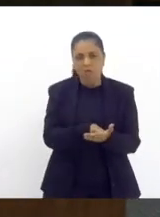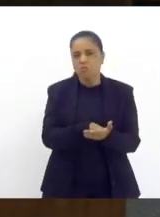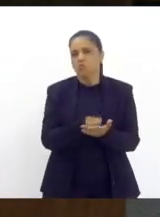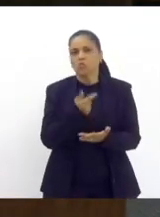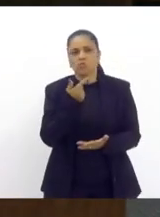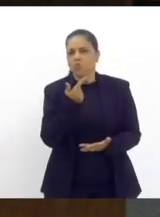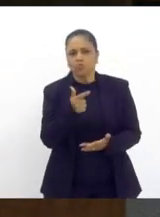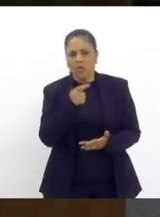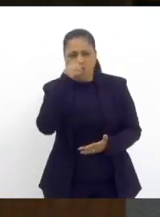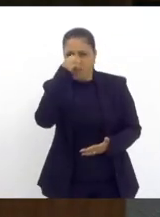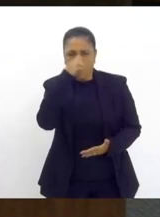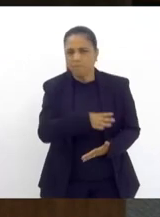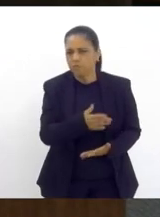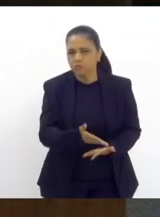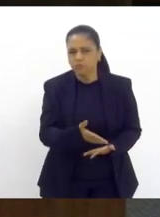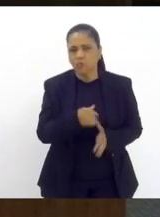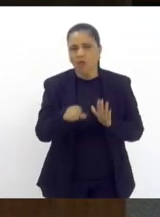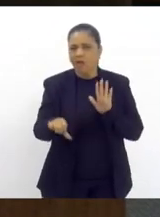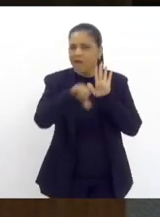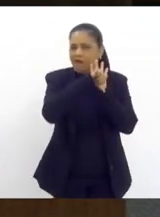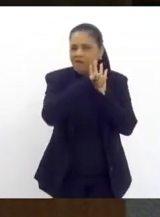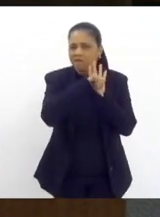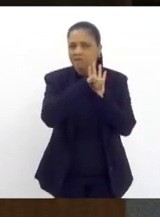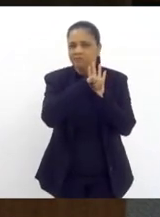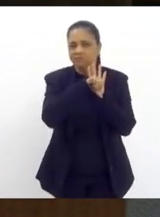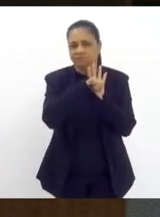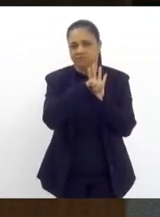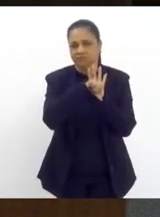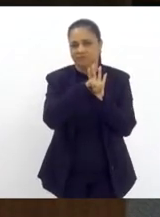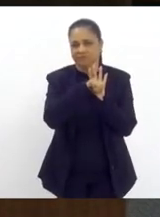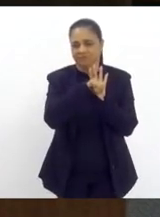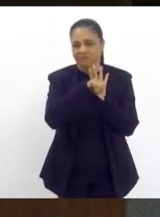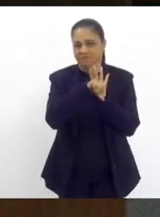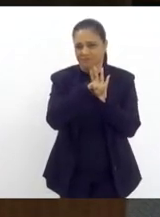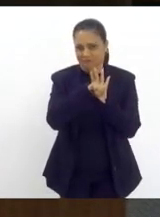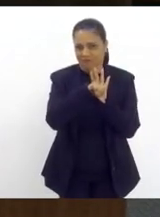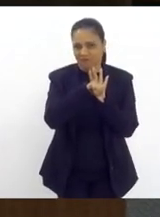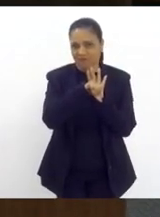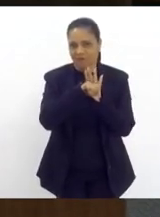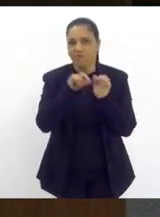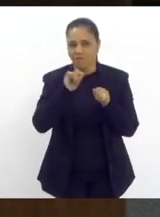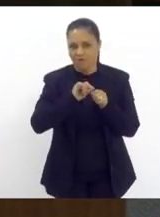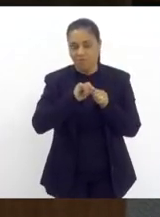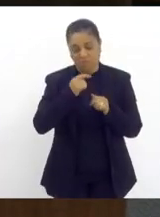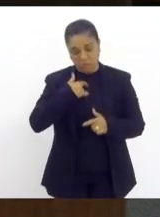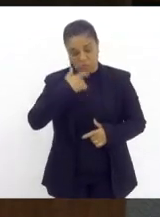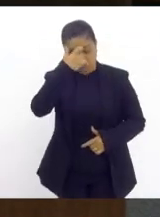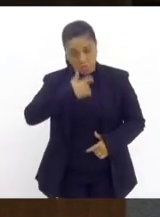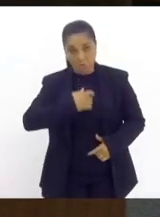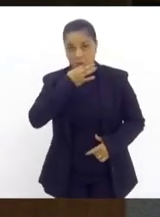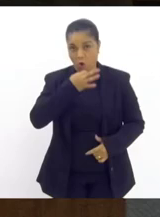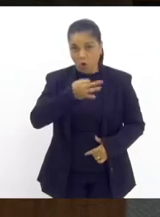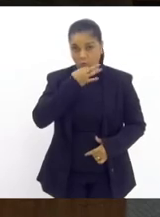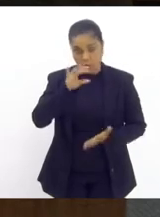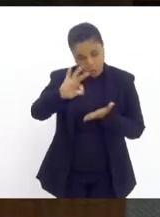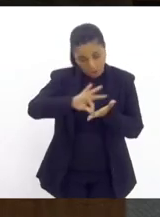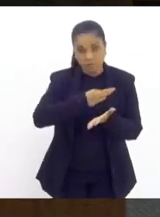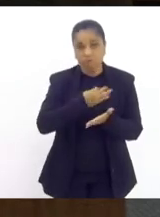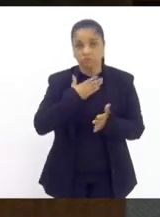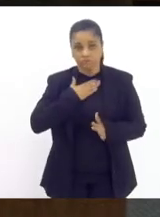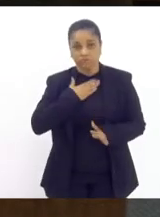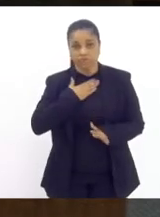repugnante é crime o que o que foi feito então se depender de mim eu assino